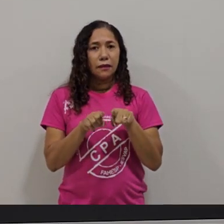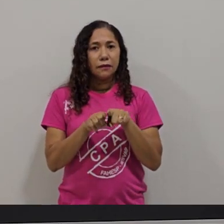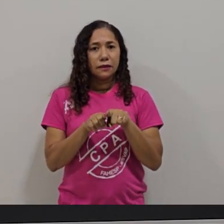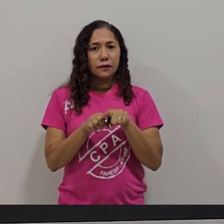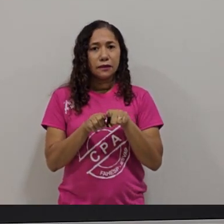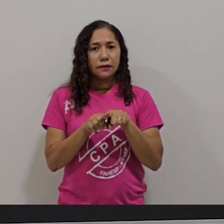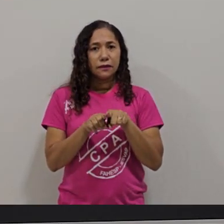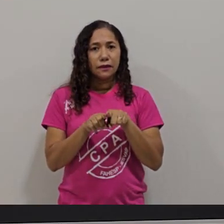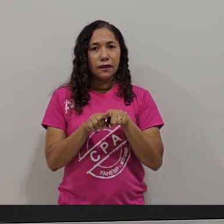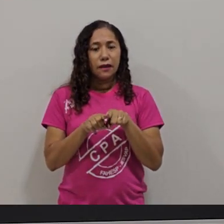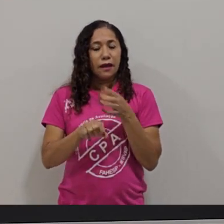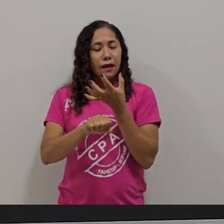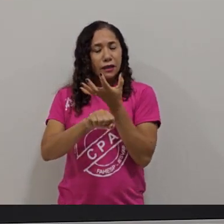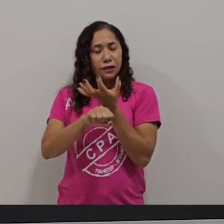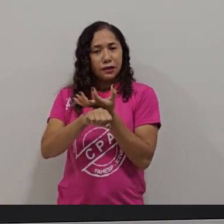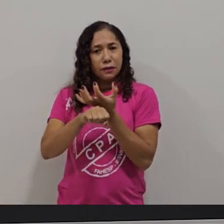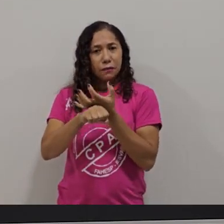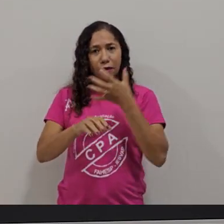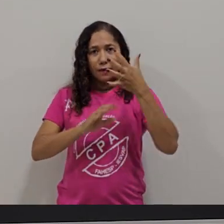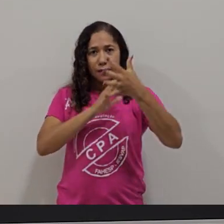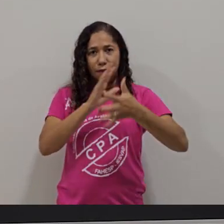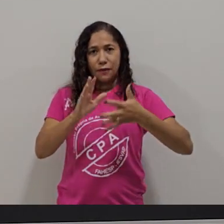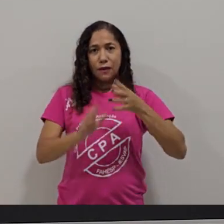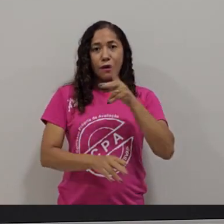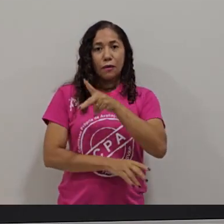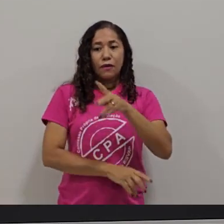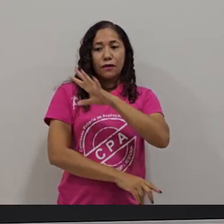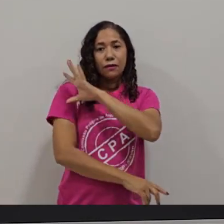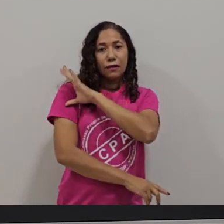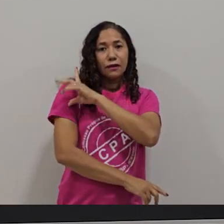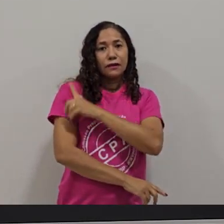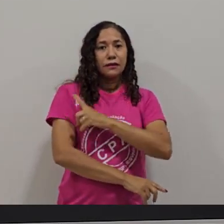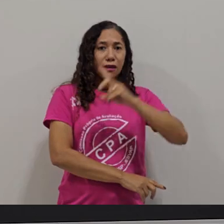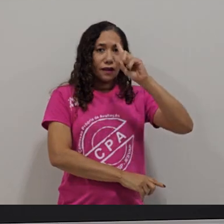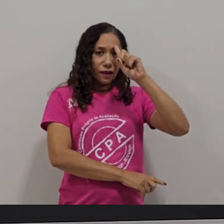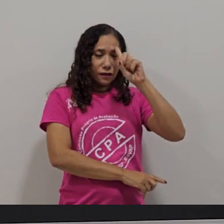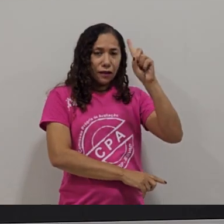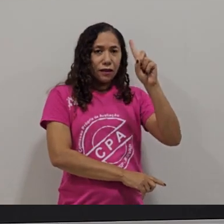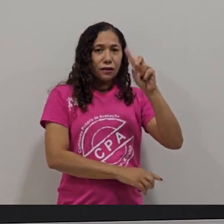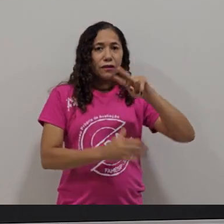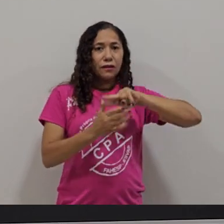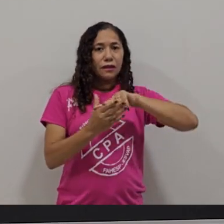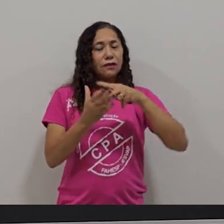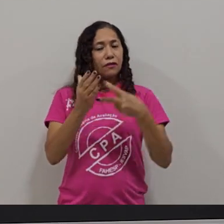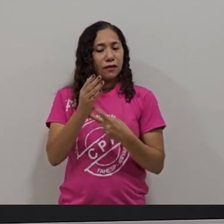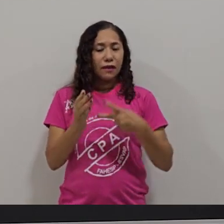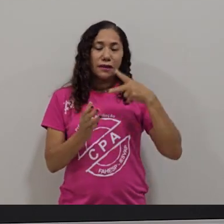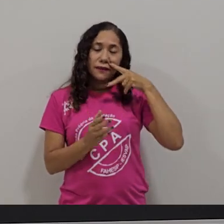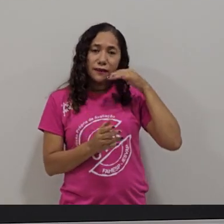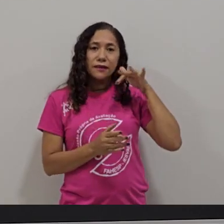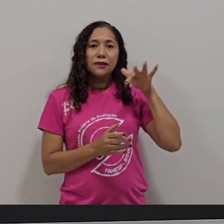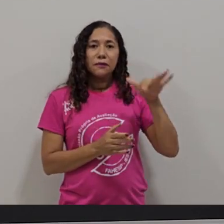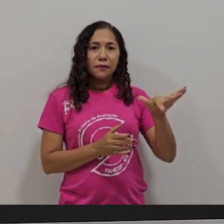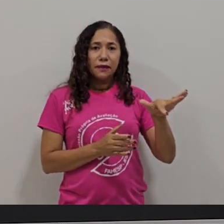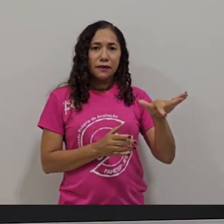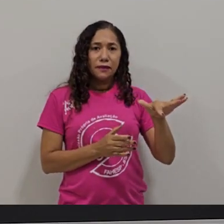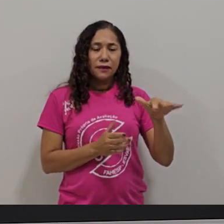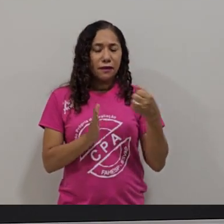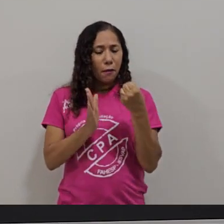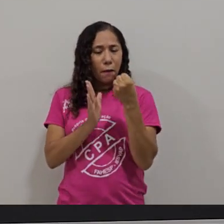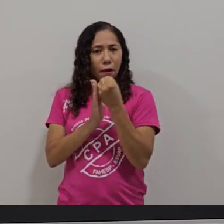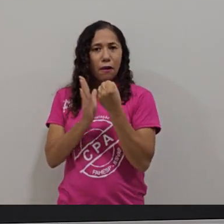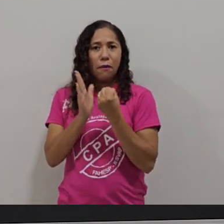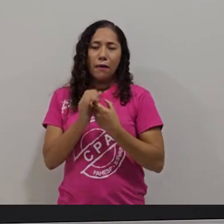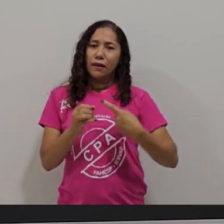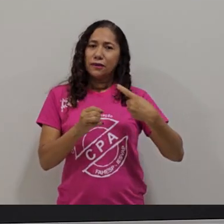ter também tido a matéria Libras, com a professora Clecivânia, que é a diretora da Escola Bilíngue também aqui de Parnaíba, que é um marco também para a